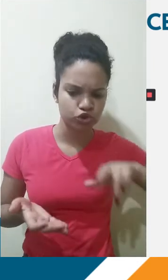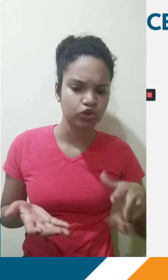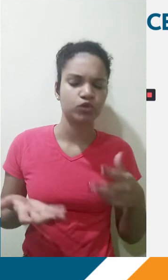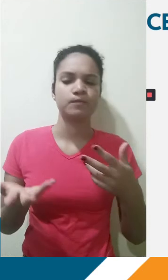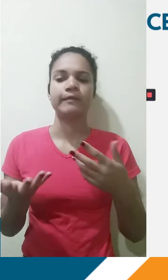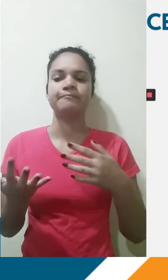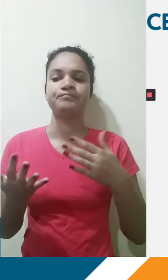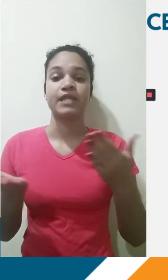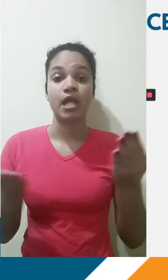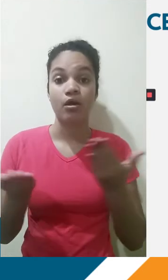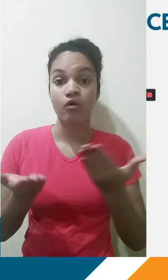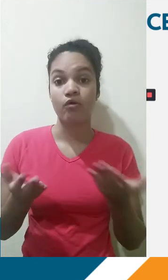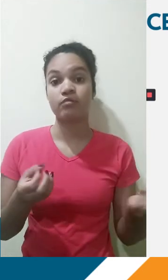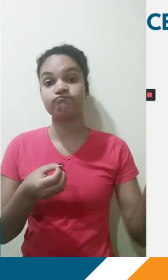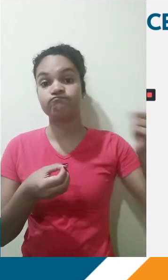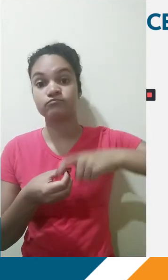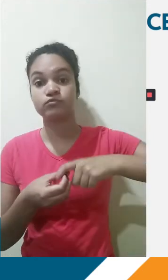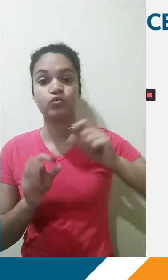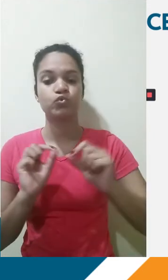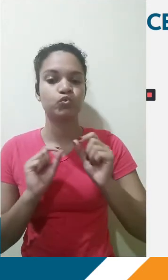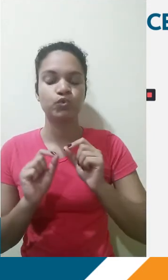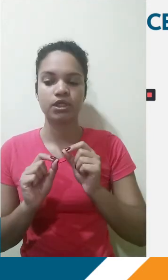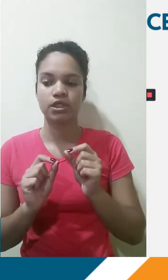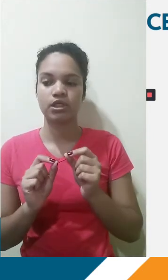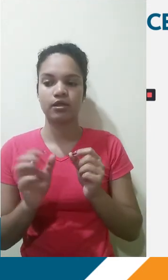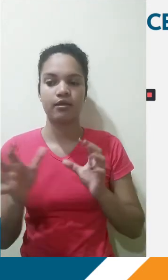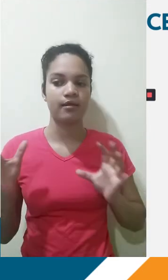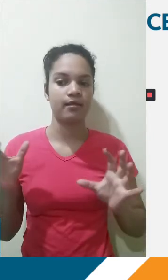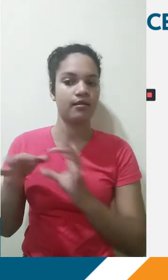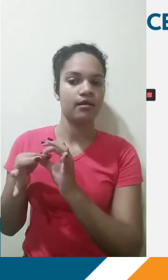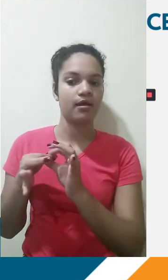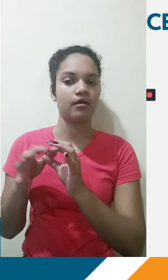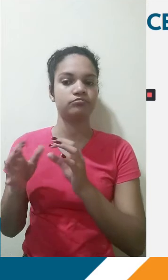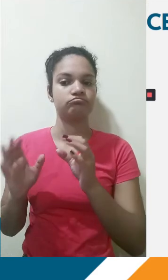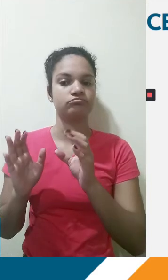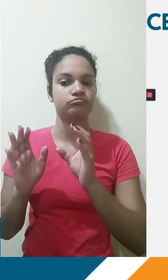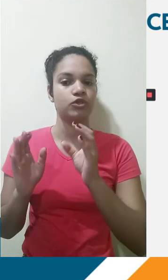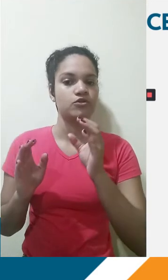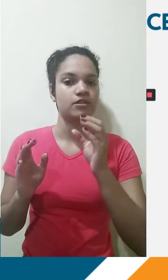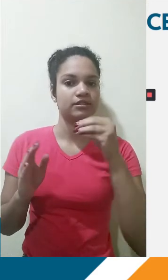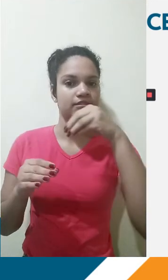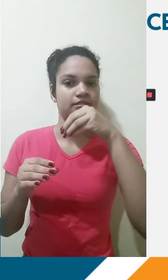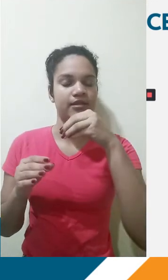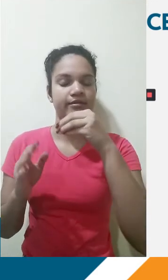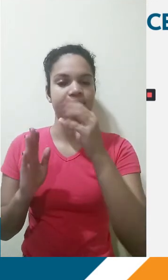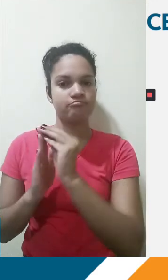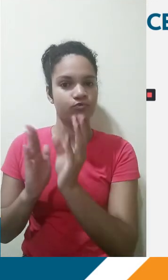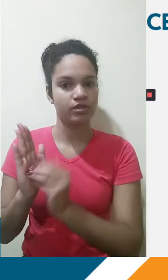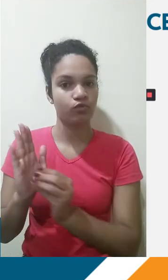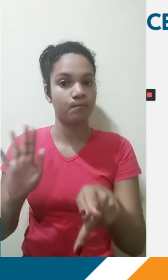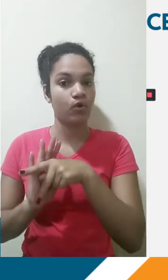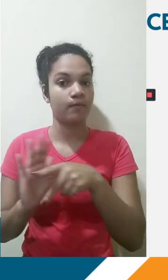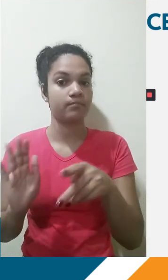eucariótica. E hoje a gente retoma uma aproximação com os conteúdos da apostila, basicamente o capítulo 5, a